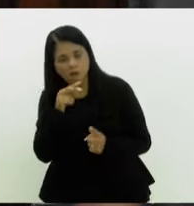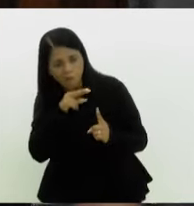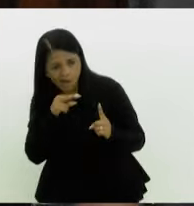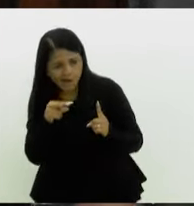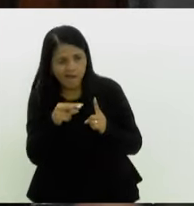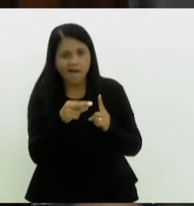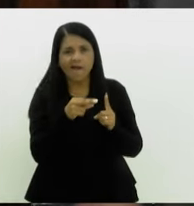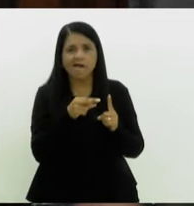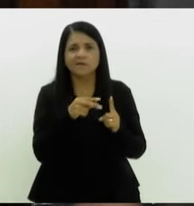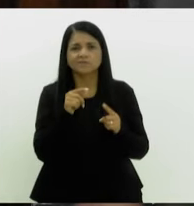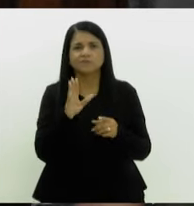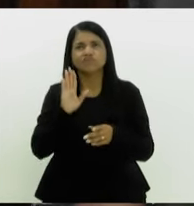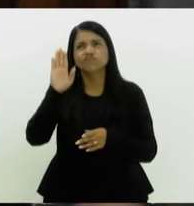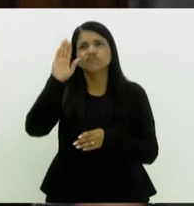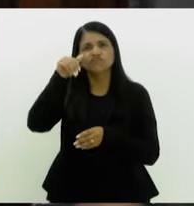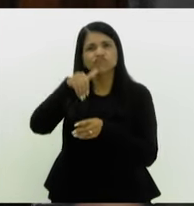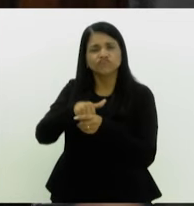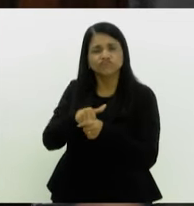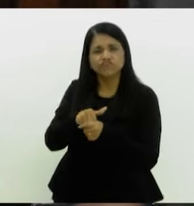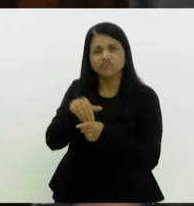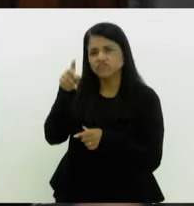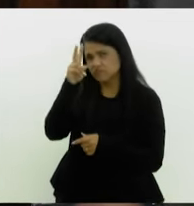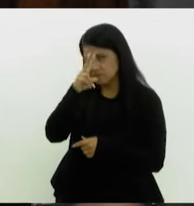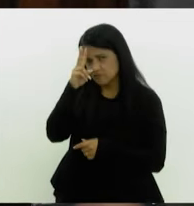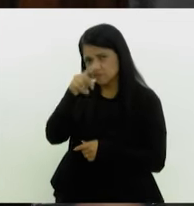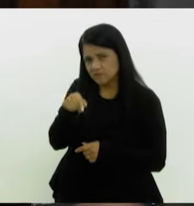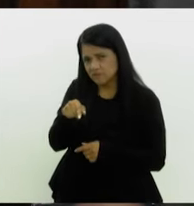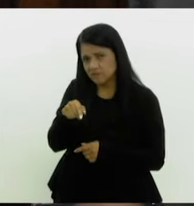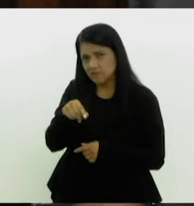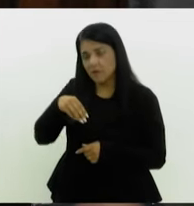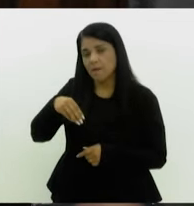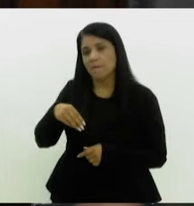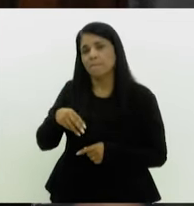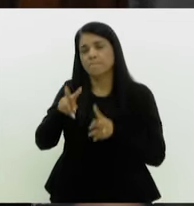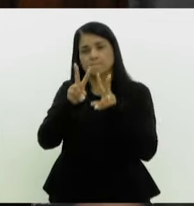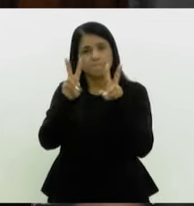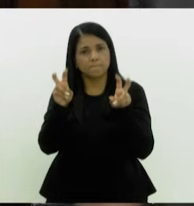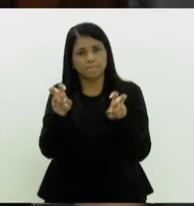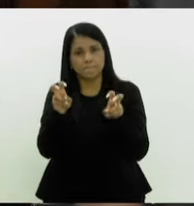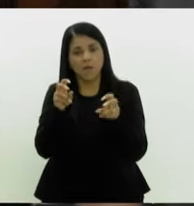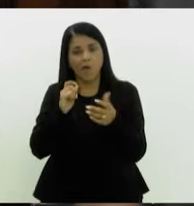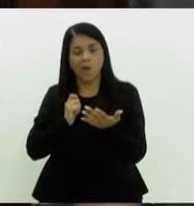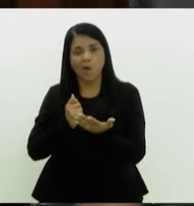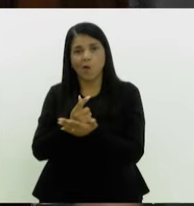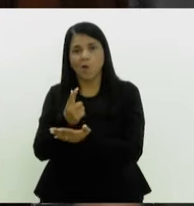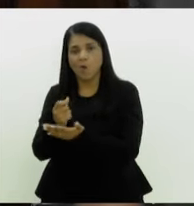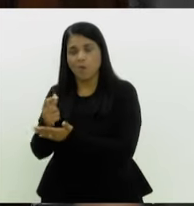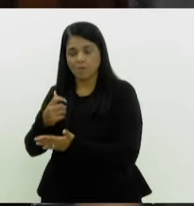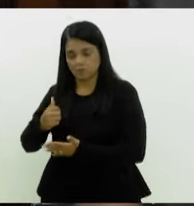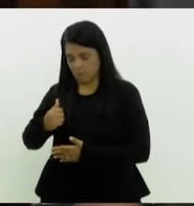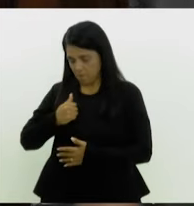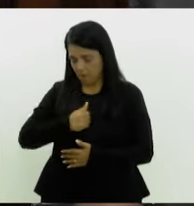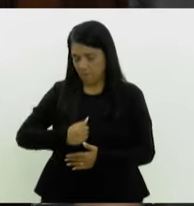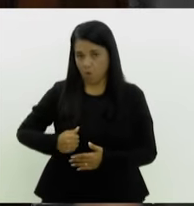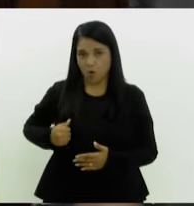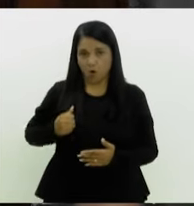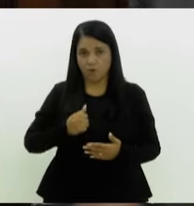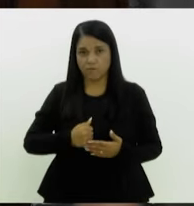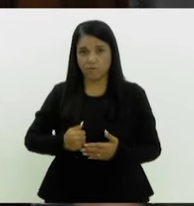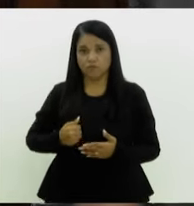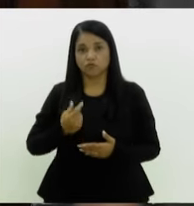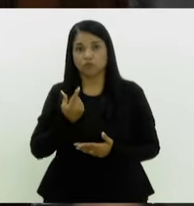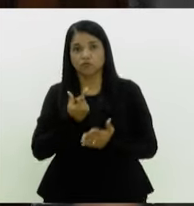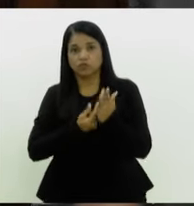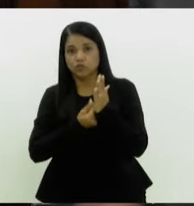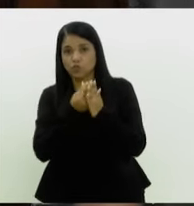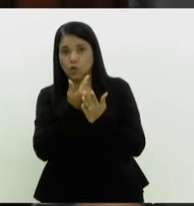gente botou para votar uma matéria que obrigava a compra do mamógrafo público com dinheiro público a ter